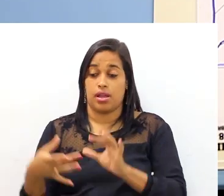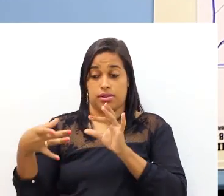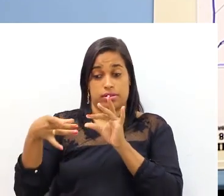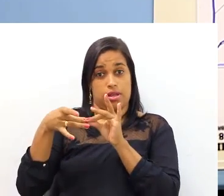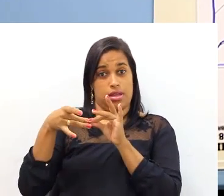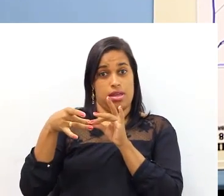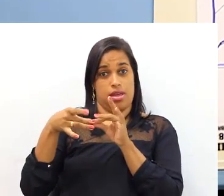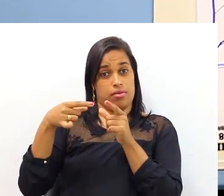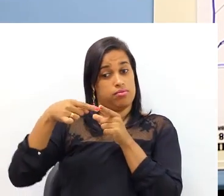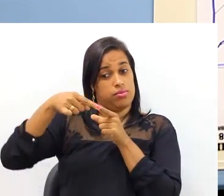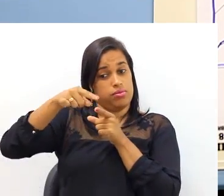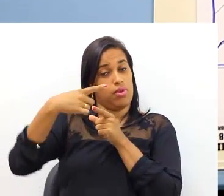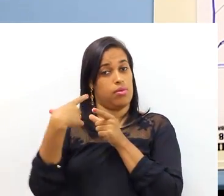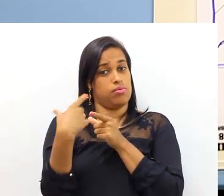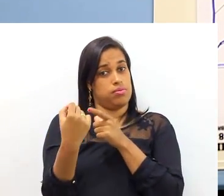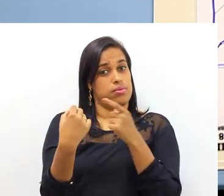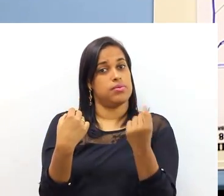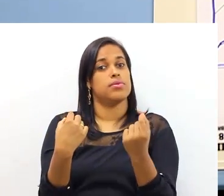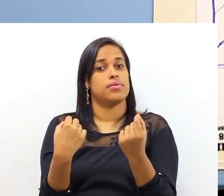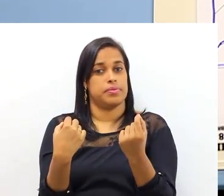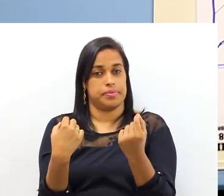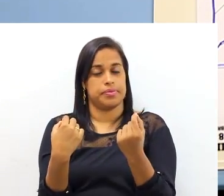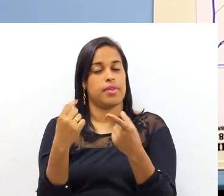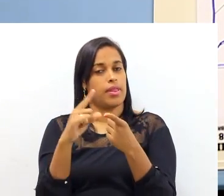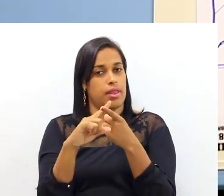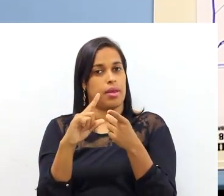Liguei para o meu ponto de fuga.